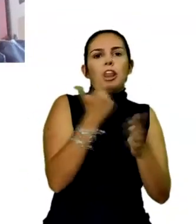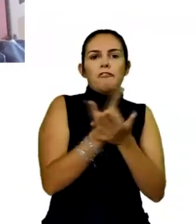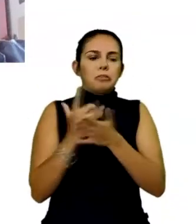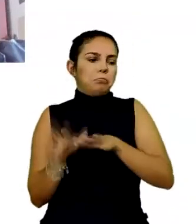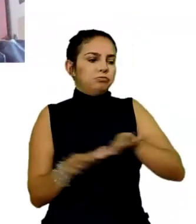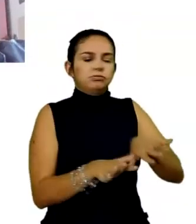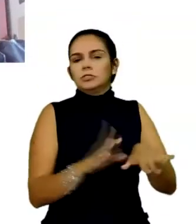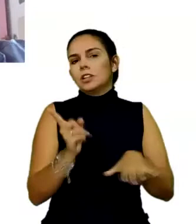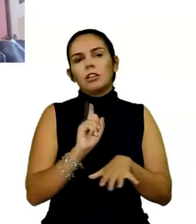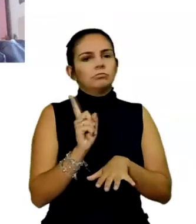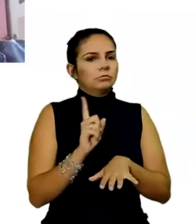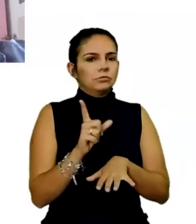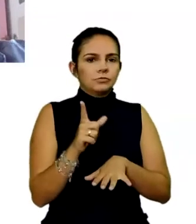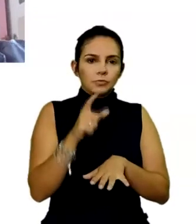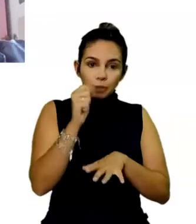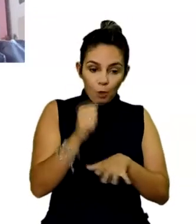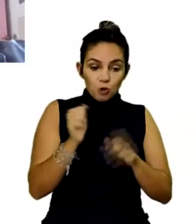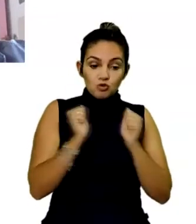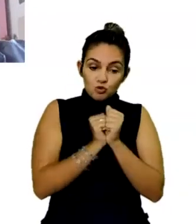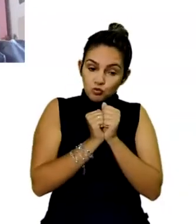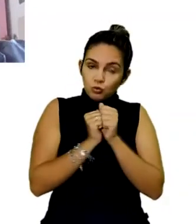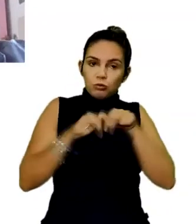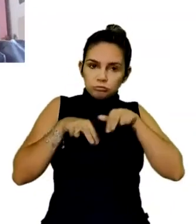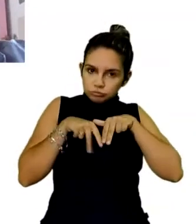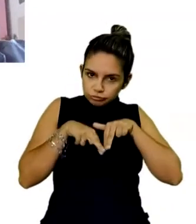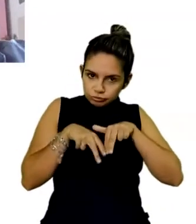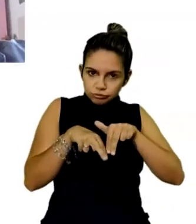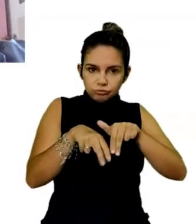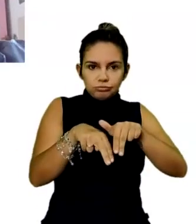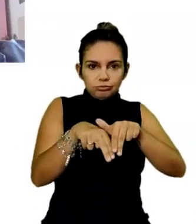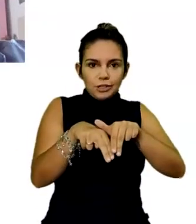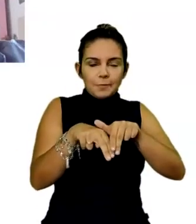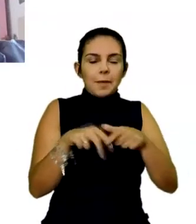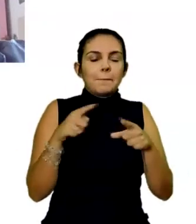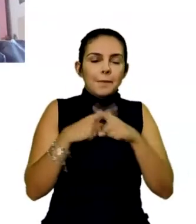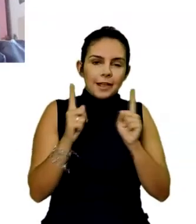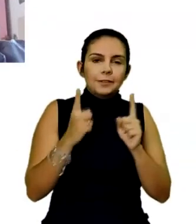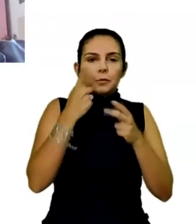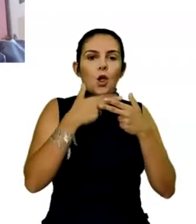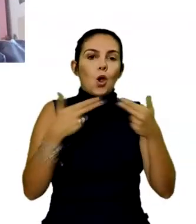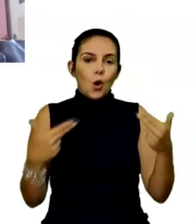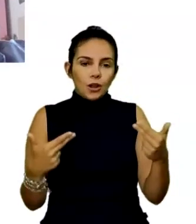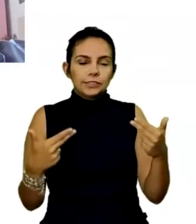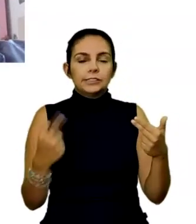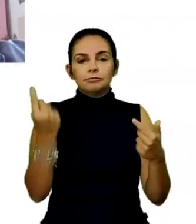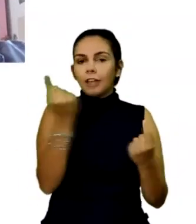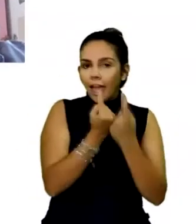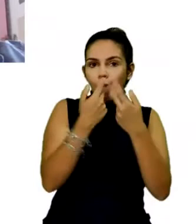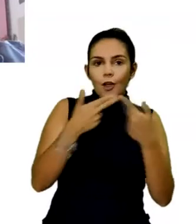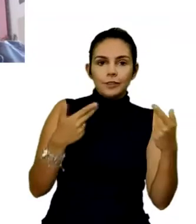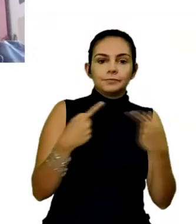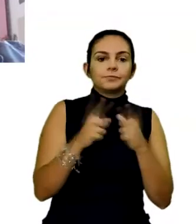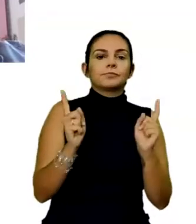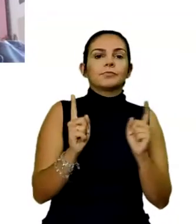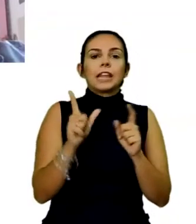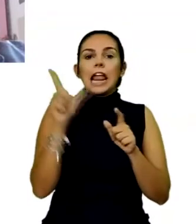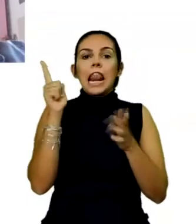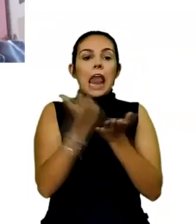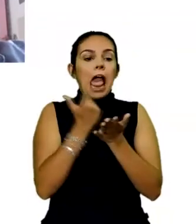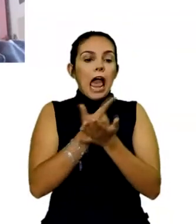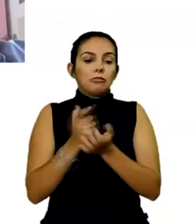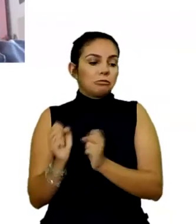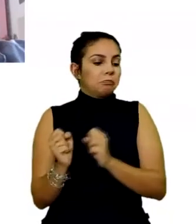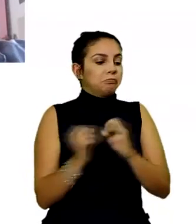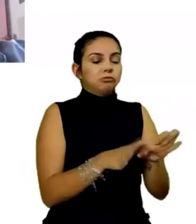esse momento. Pode andar ao lado, como disse o Eliardo, mais uma coisa, mas dizer que o livro vai